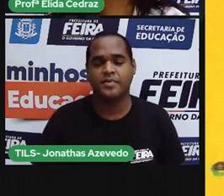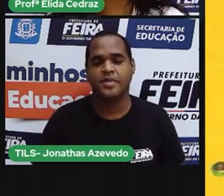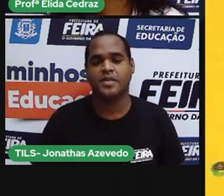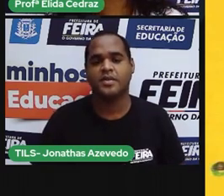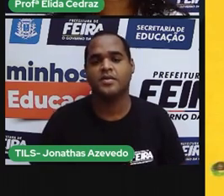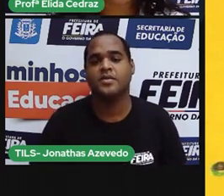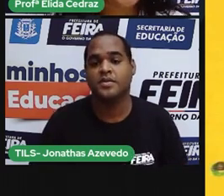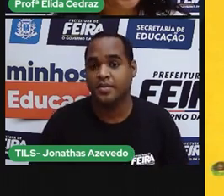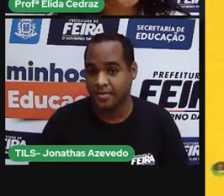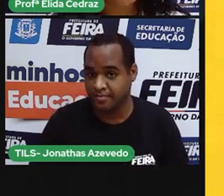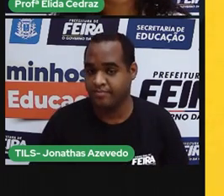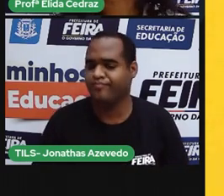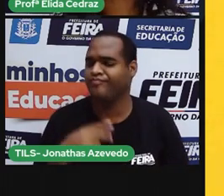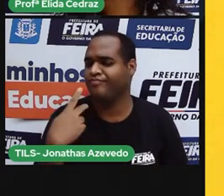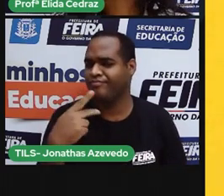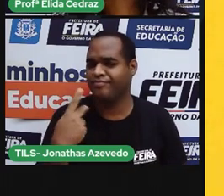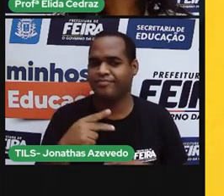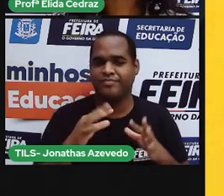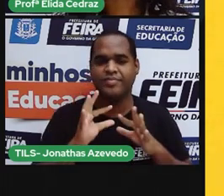Que lindo falar!